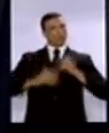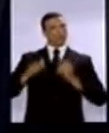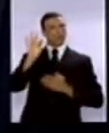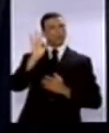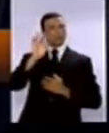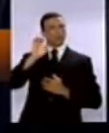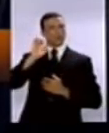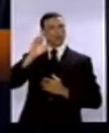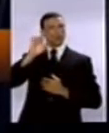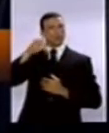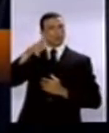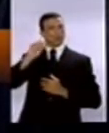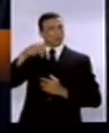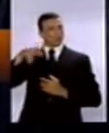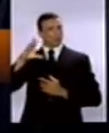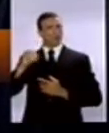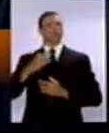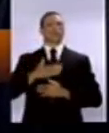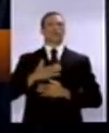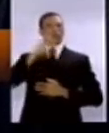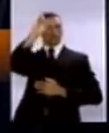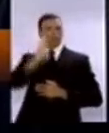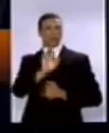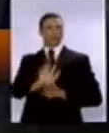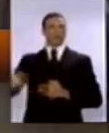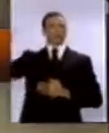diretor geral da secretaria